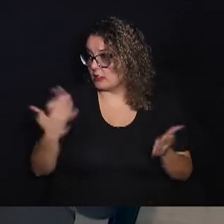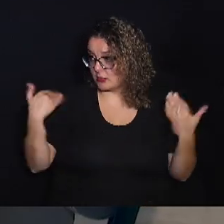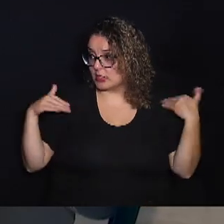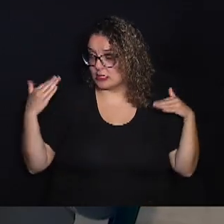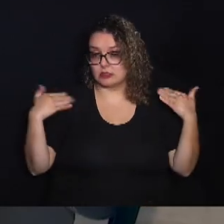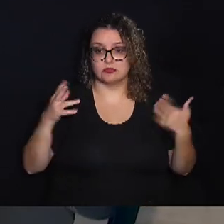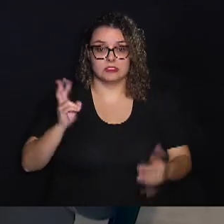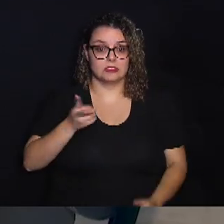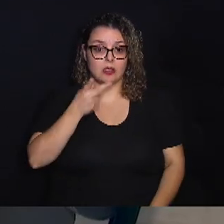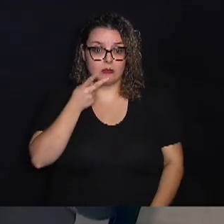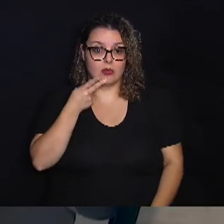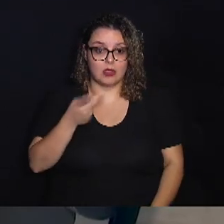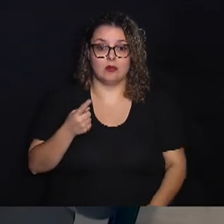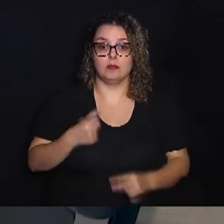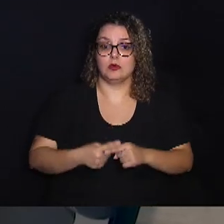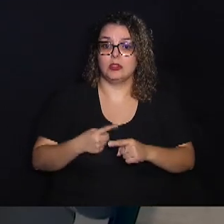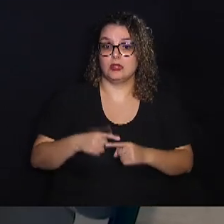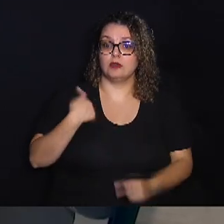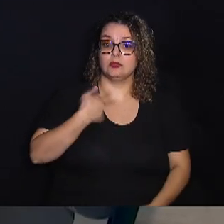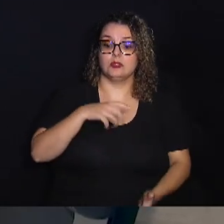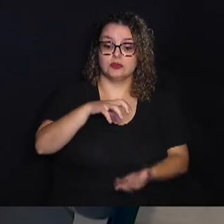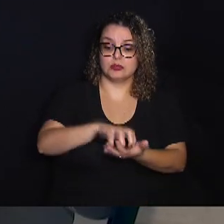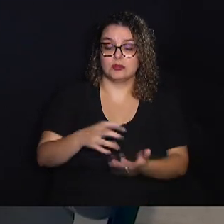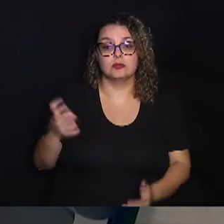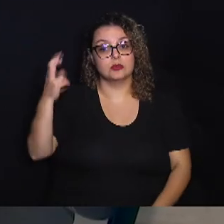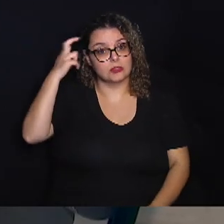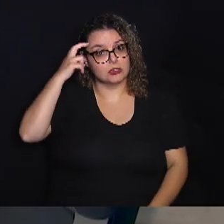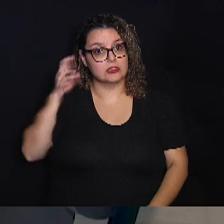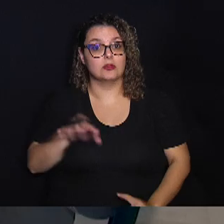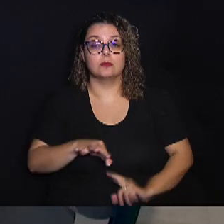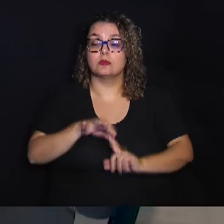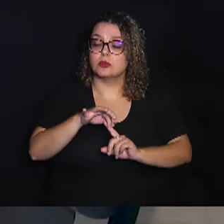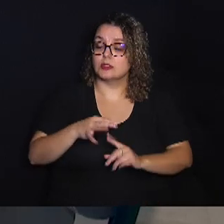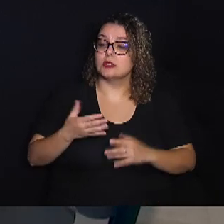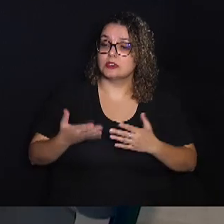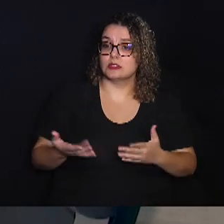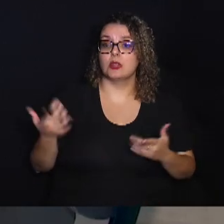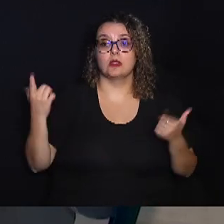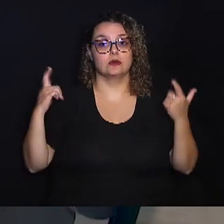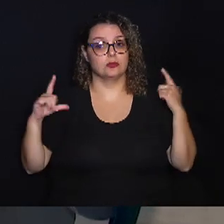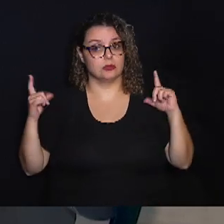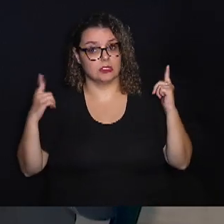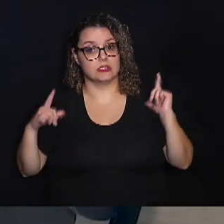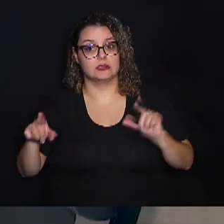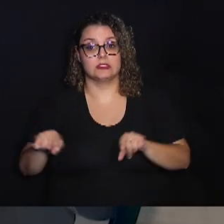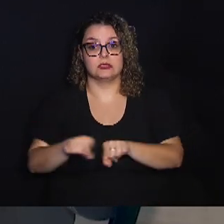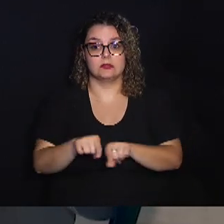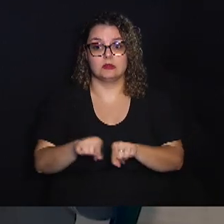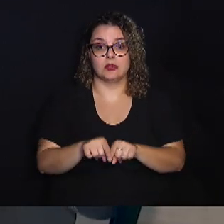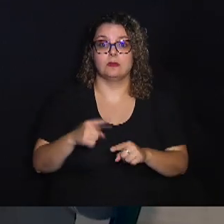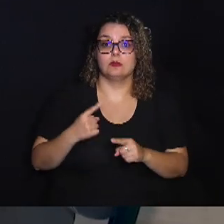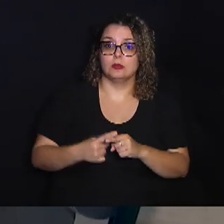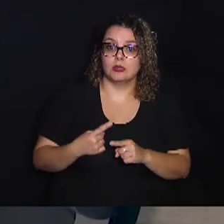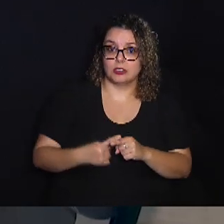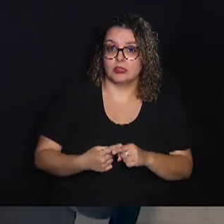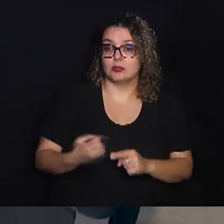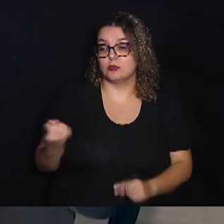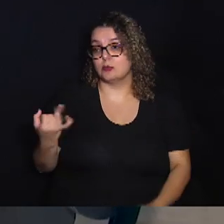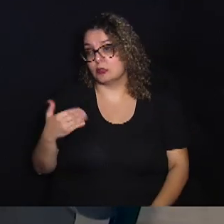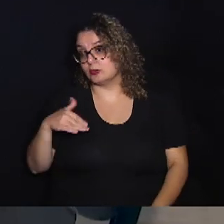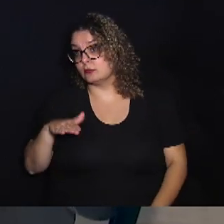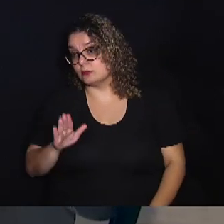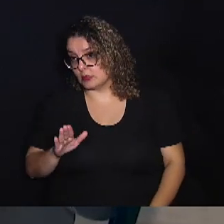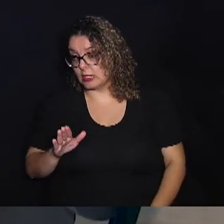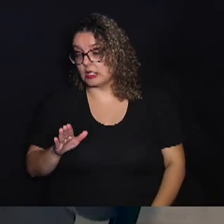sempre fala, porque nós somos um centro cultural, então a gente também prioriza essa questão do lazer, né? Porque quanto mais eles